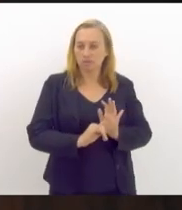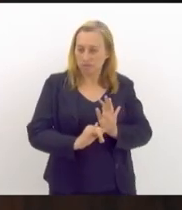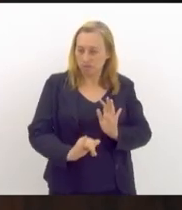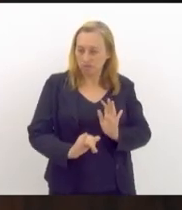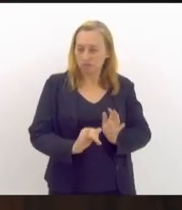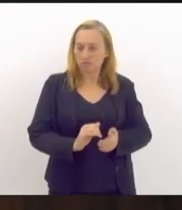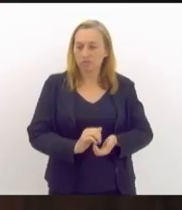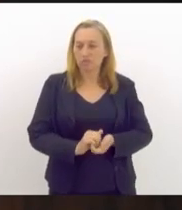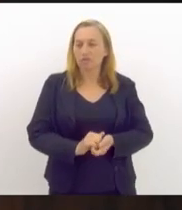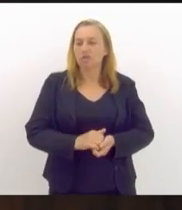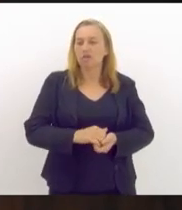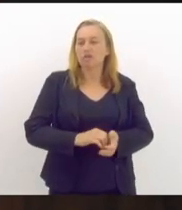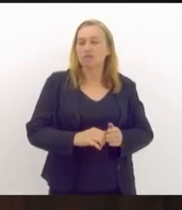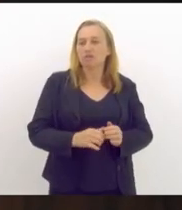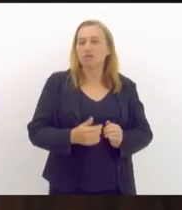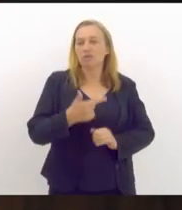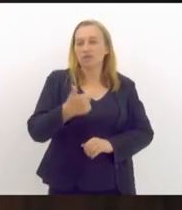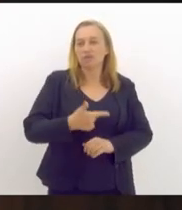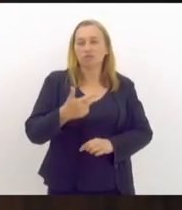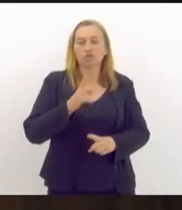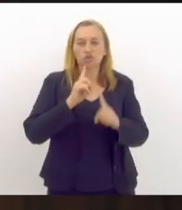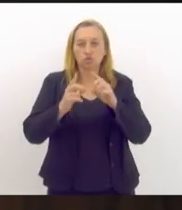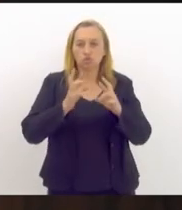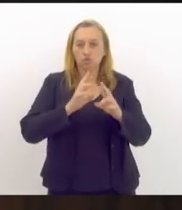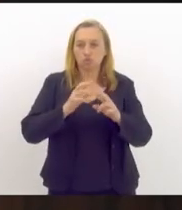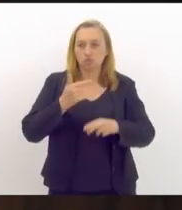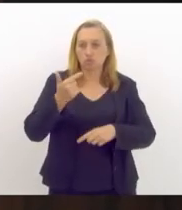do vencido para a segunda discussão